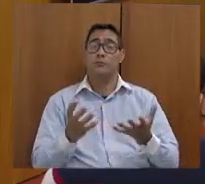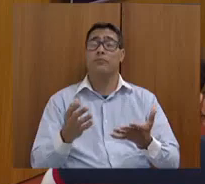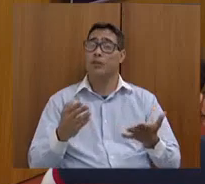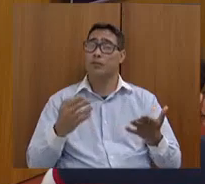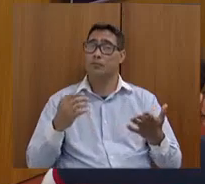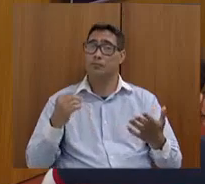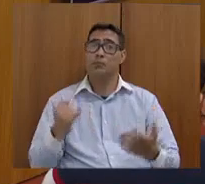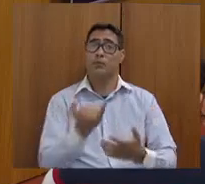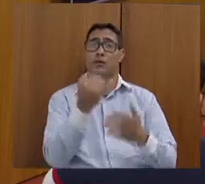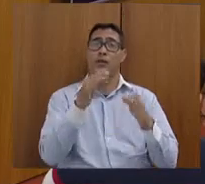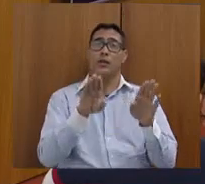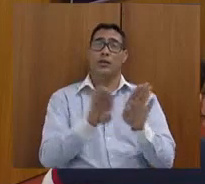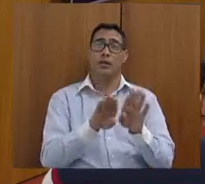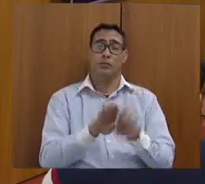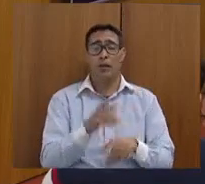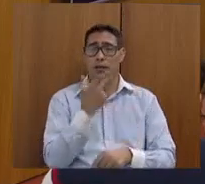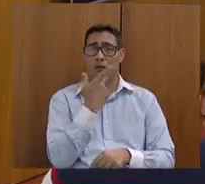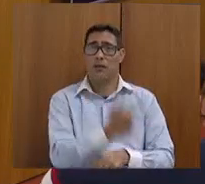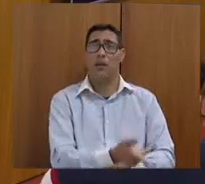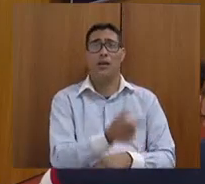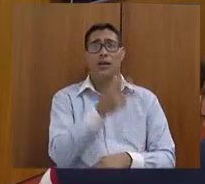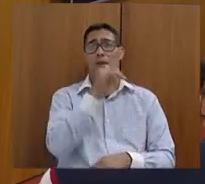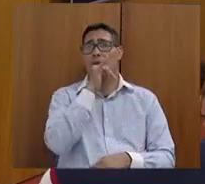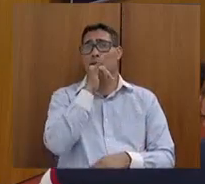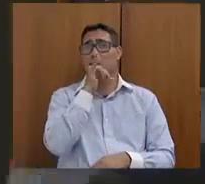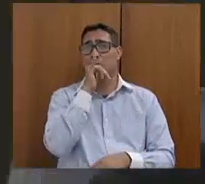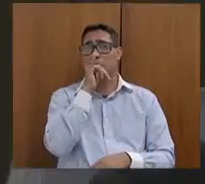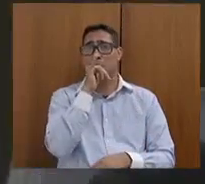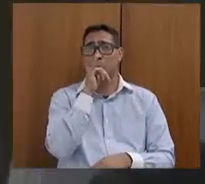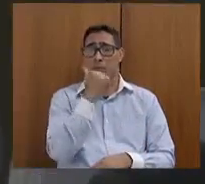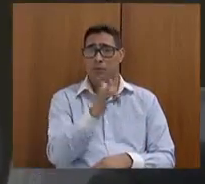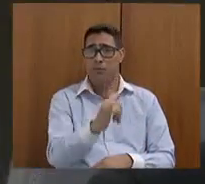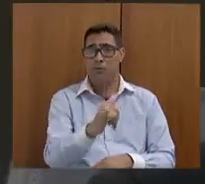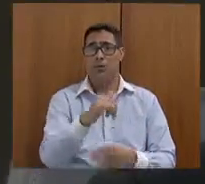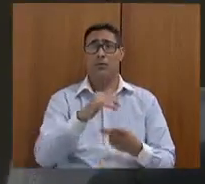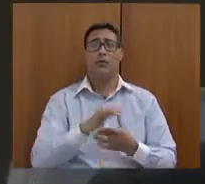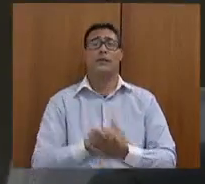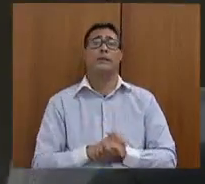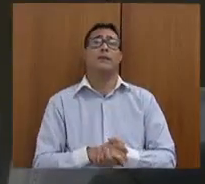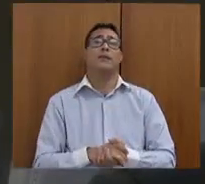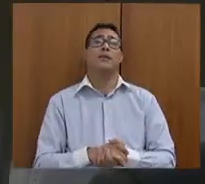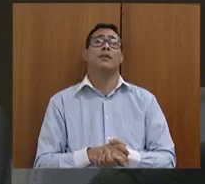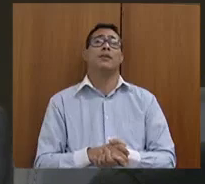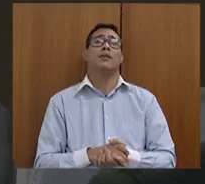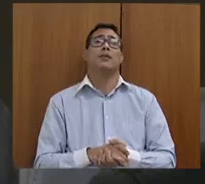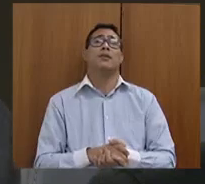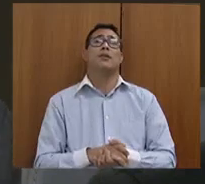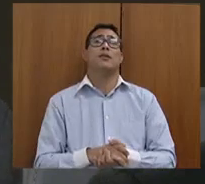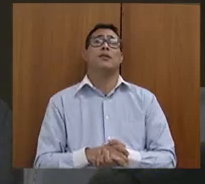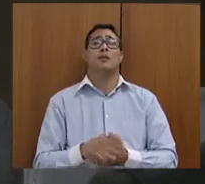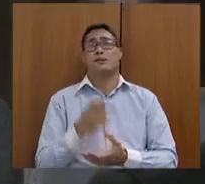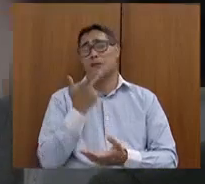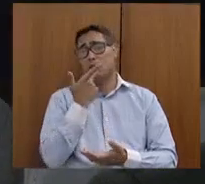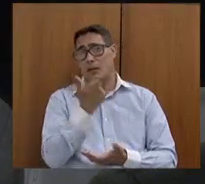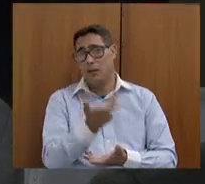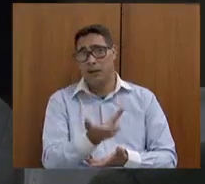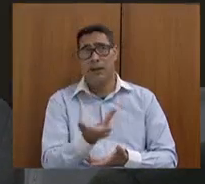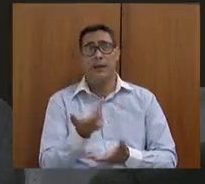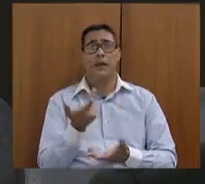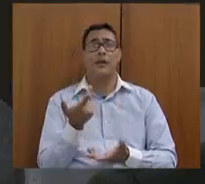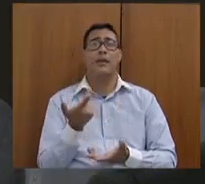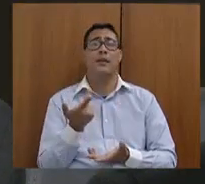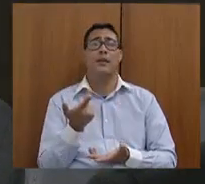já que eu falei de energia elétrica já que eu falei de